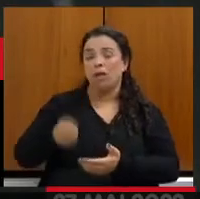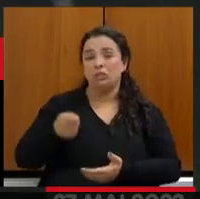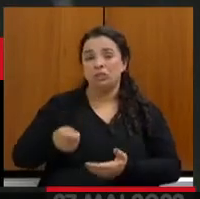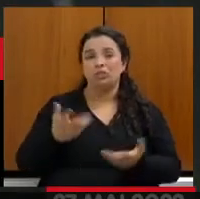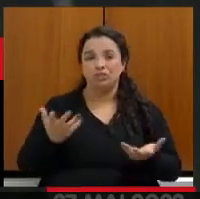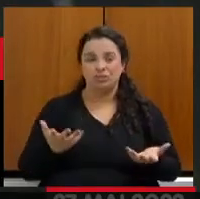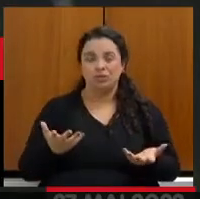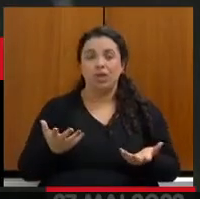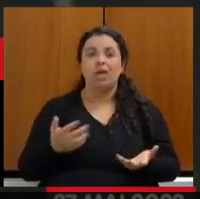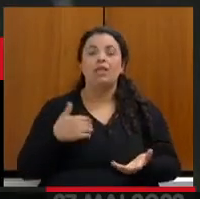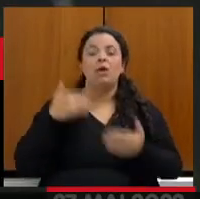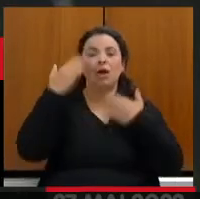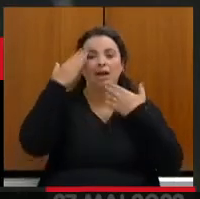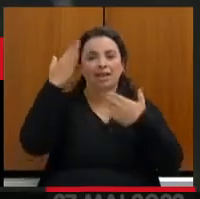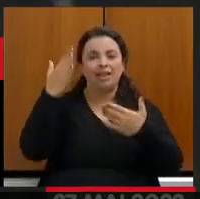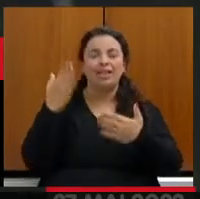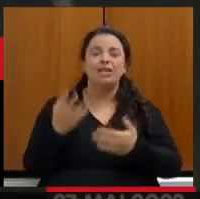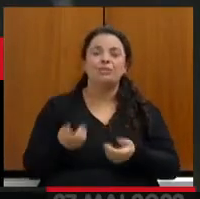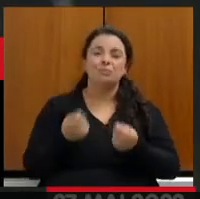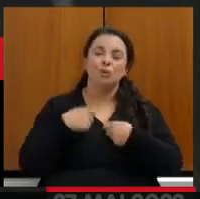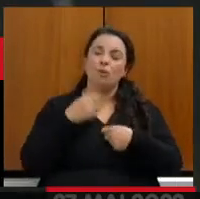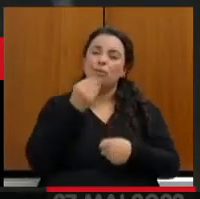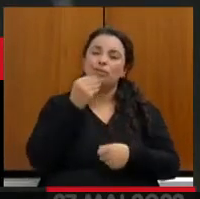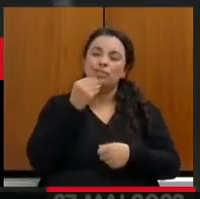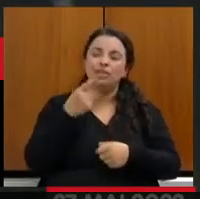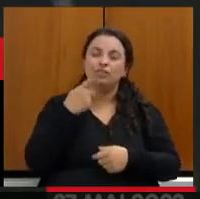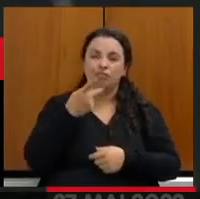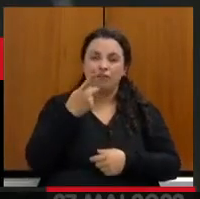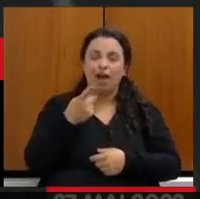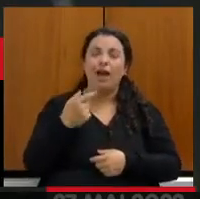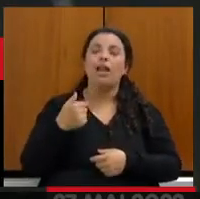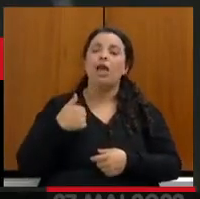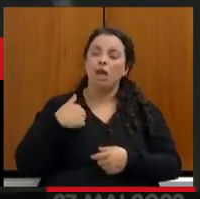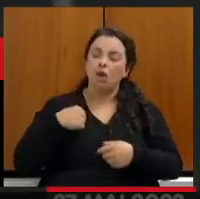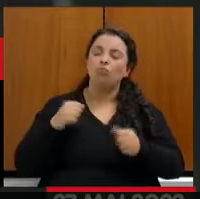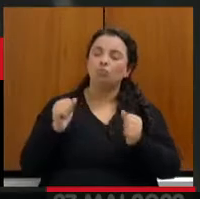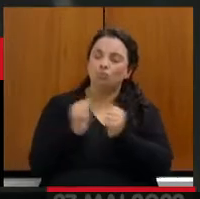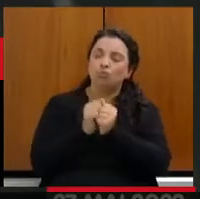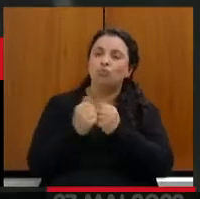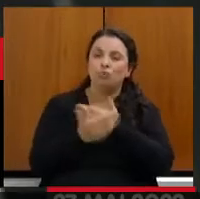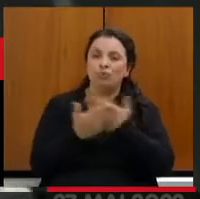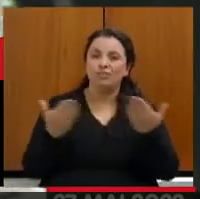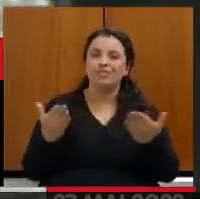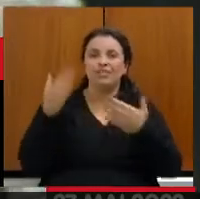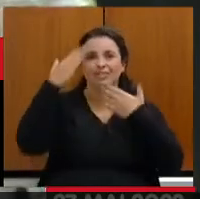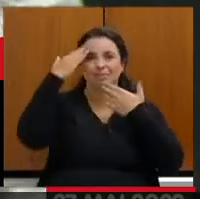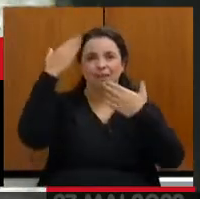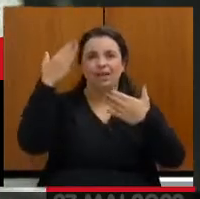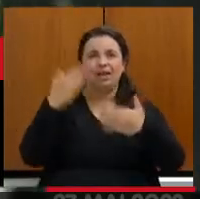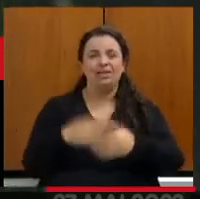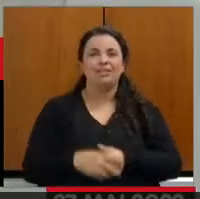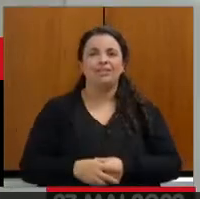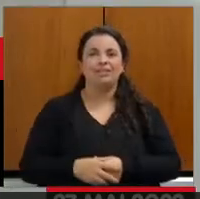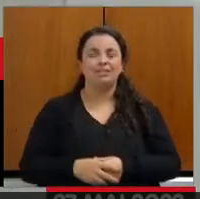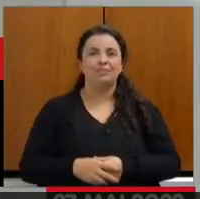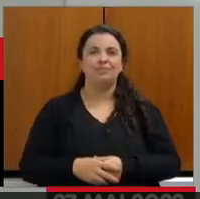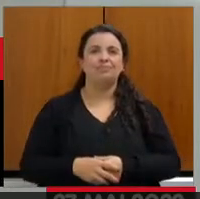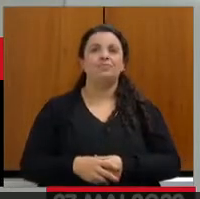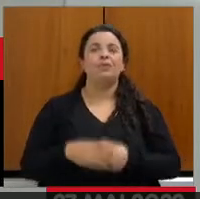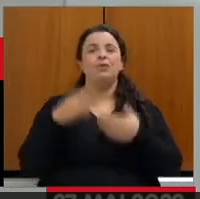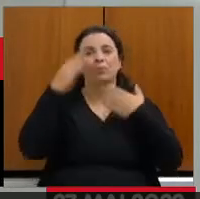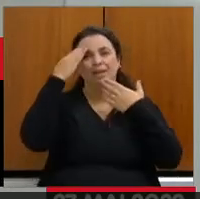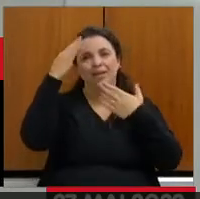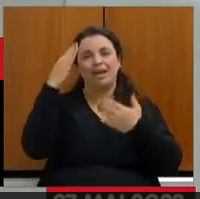a jornada contem comigo nessa jornada essa jornada de vocês é minha também gratidão muito